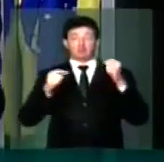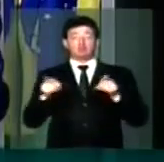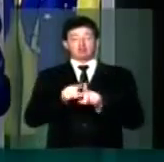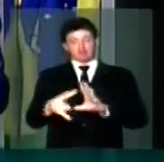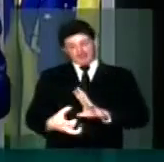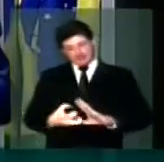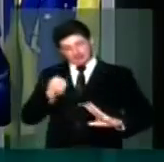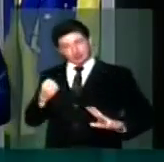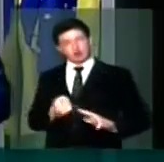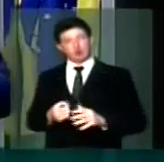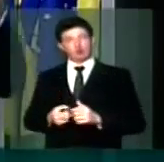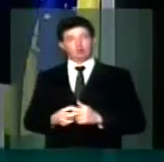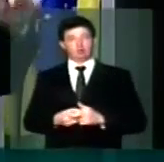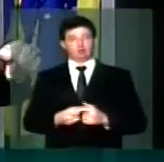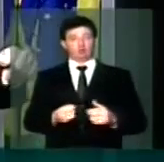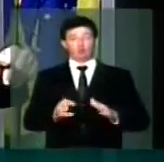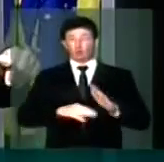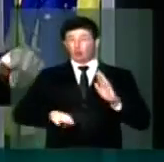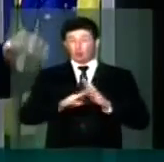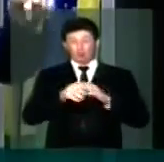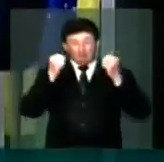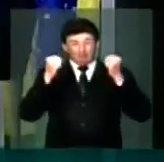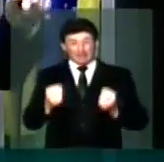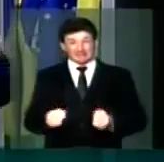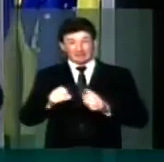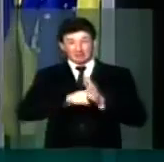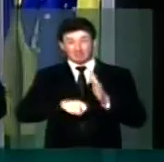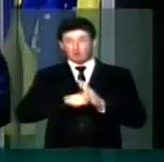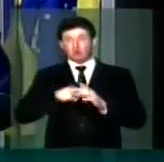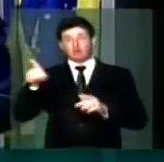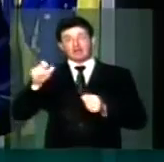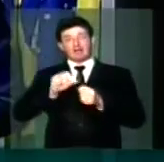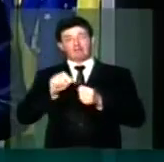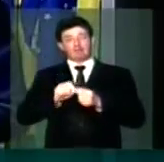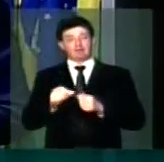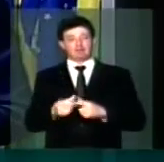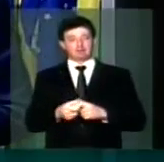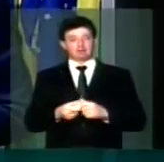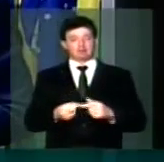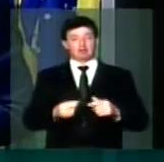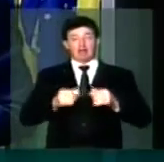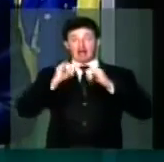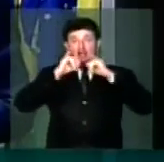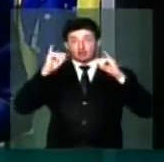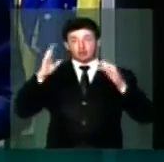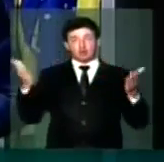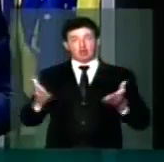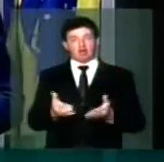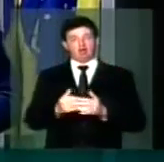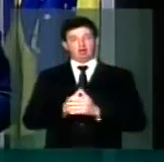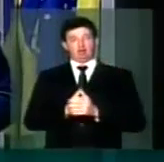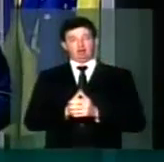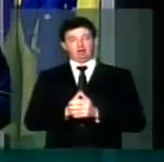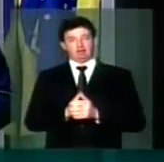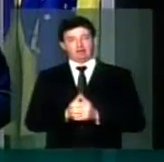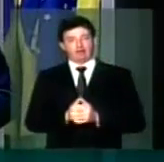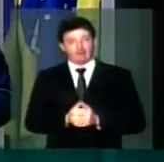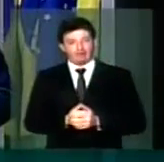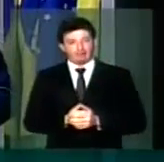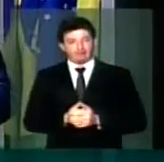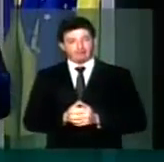produtivo, com todos os impostos que ela anuncia após o início do seu segundo